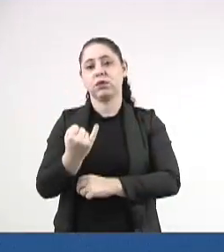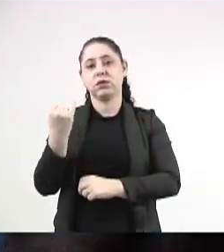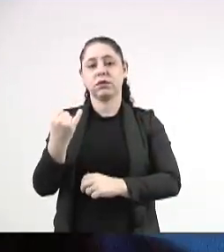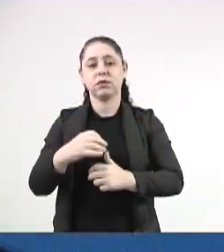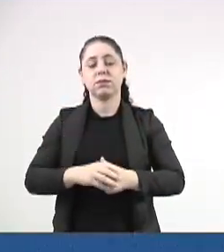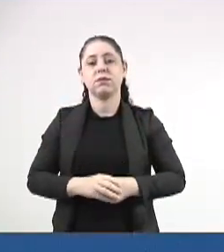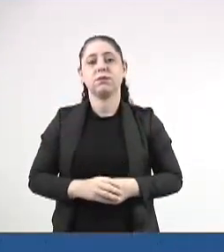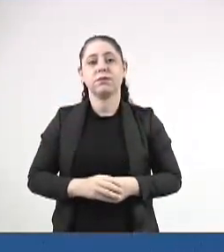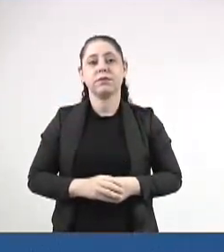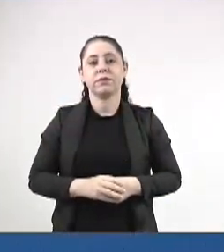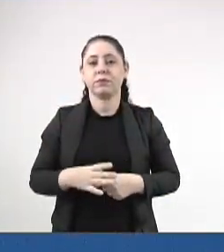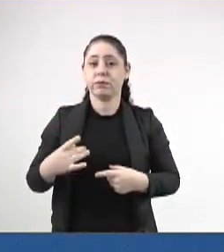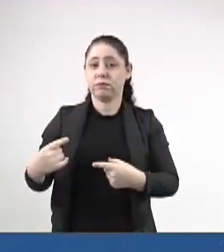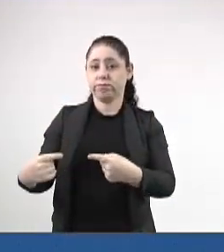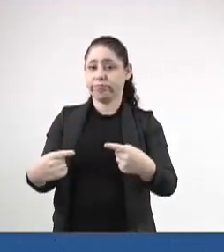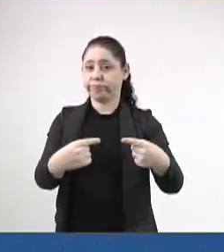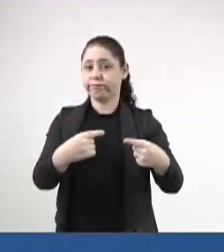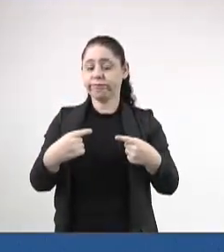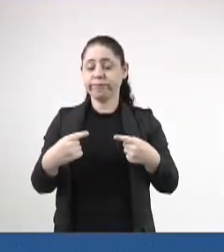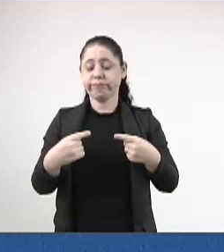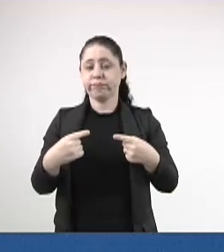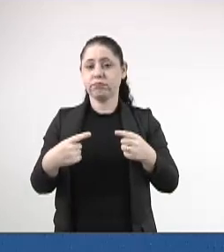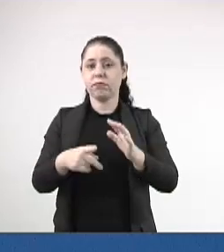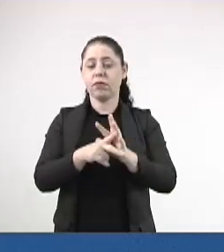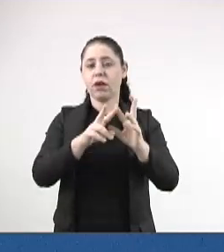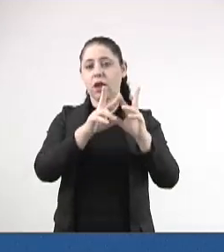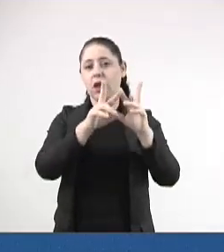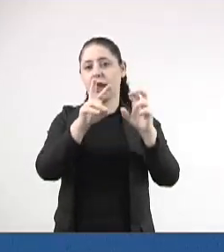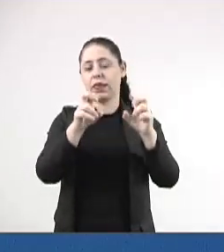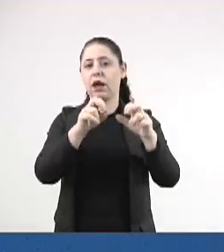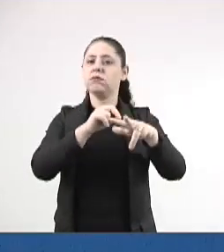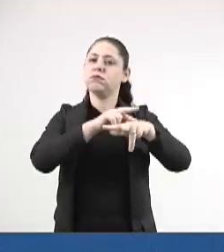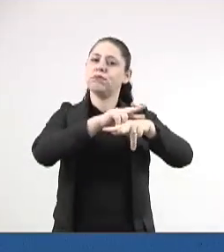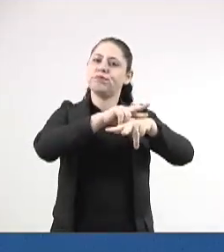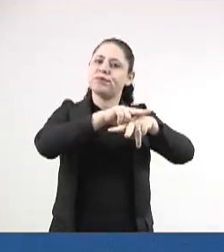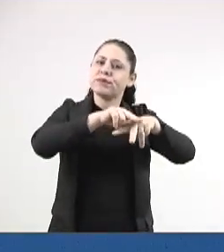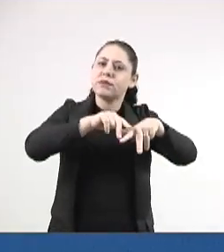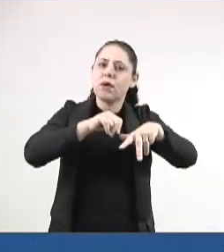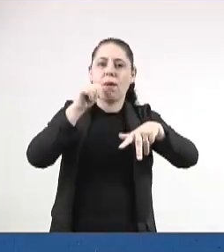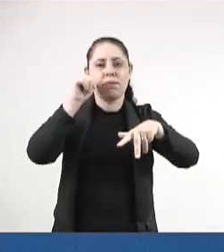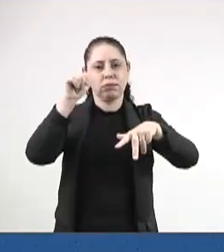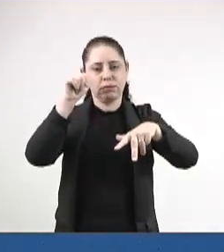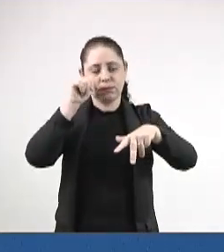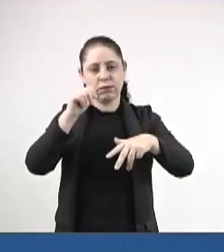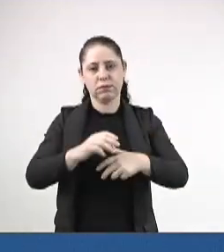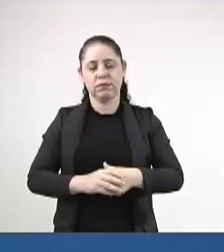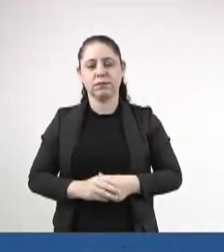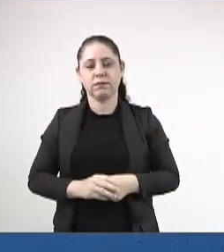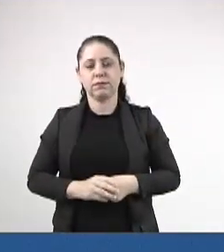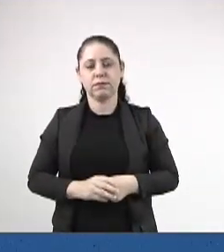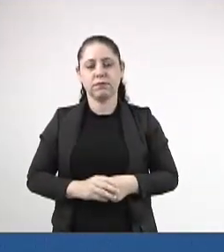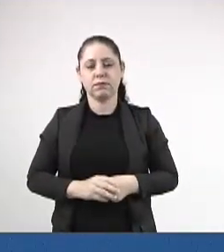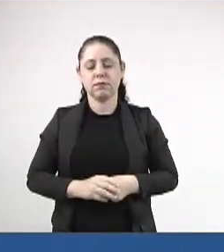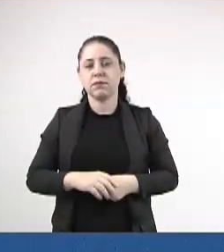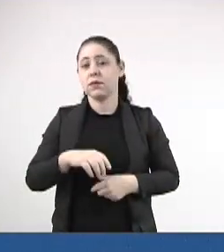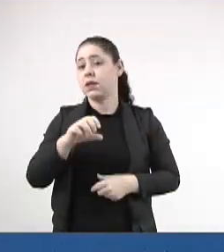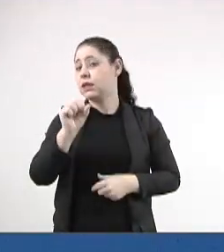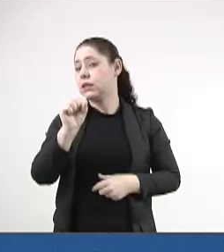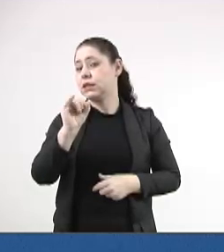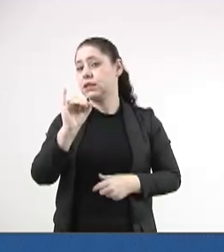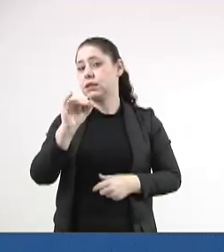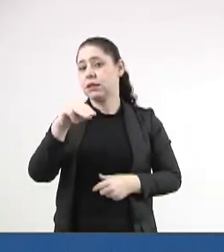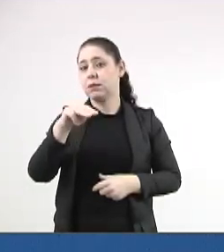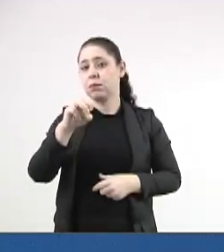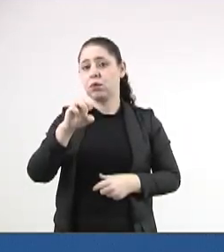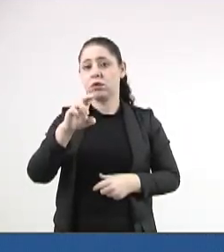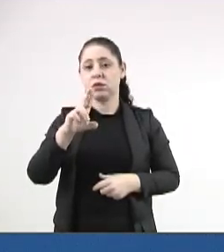importância do debate, né, sobre as questões de gênero, a questão da mulher. E Simone de Beauvoir tem